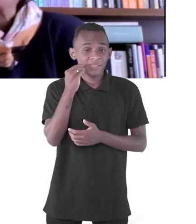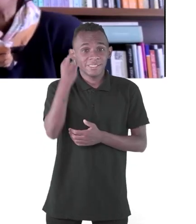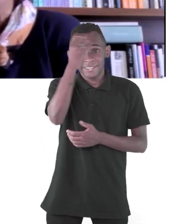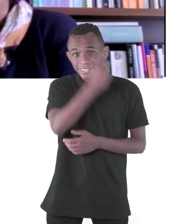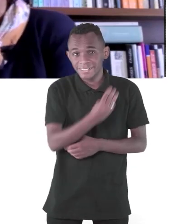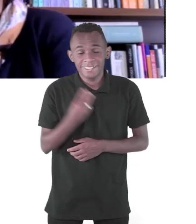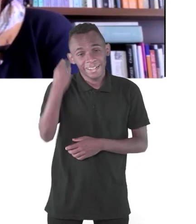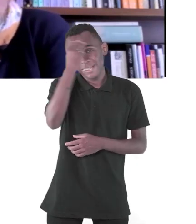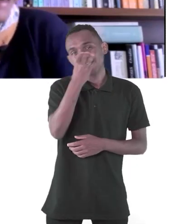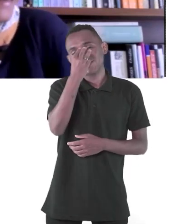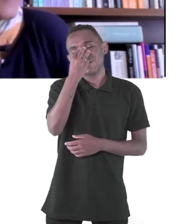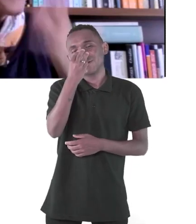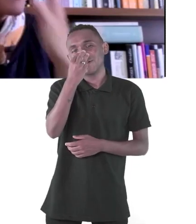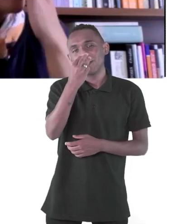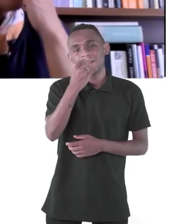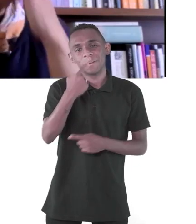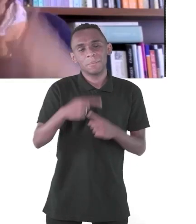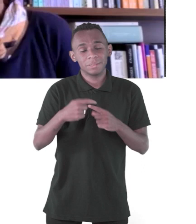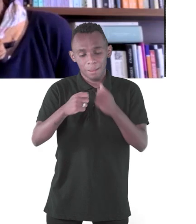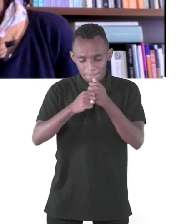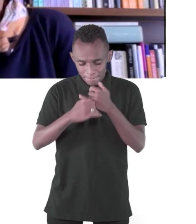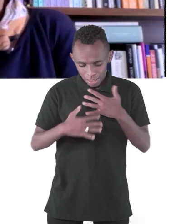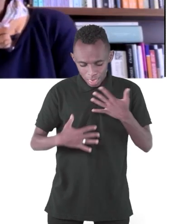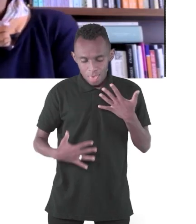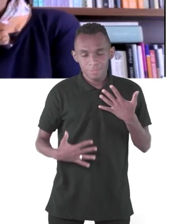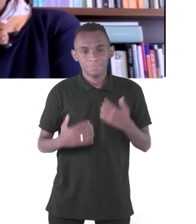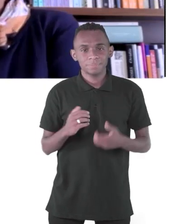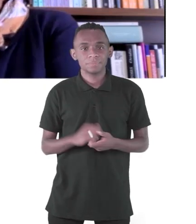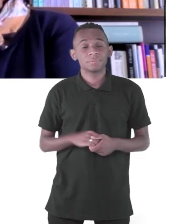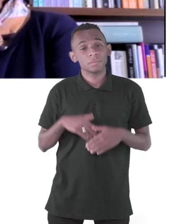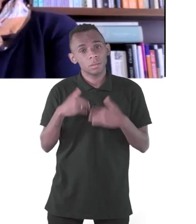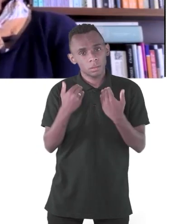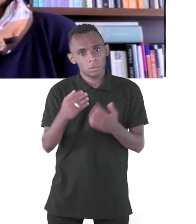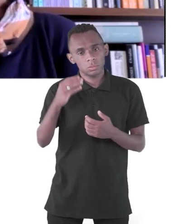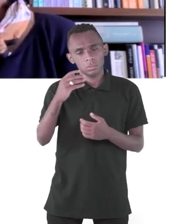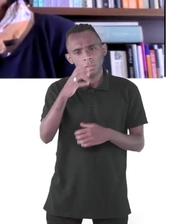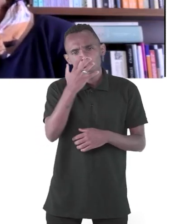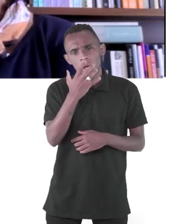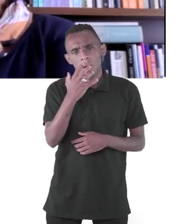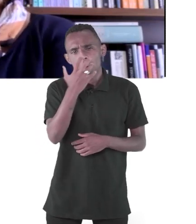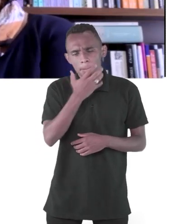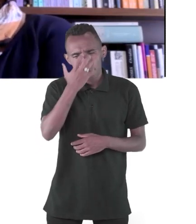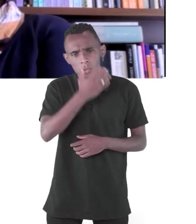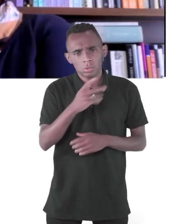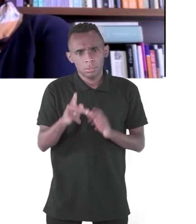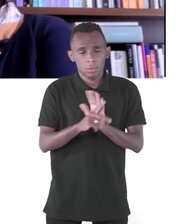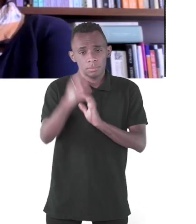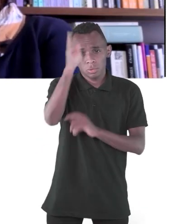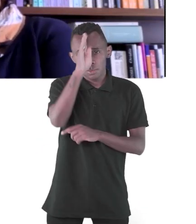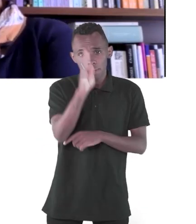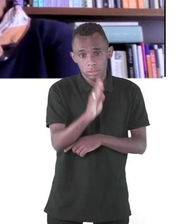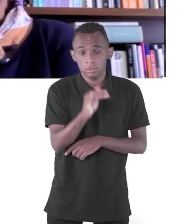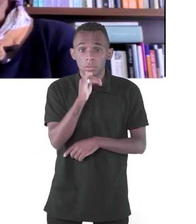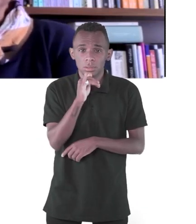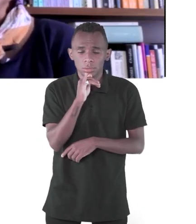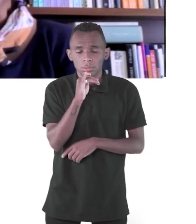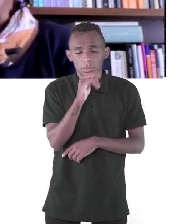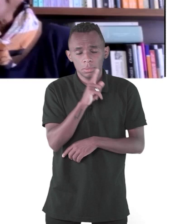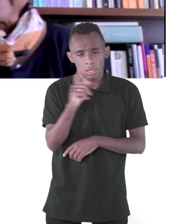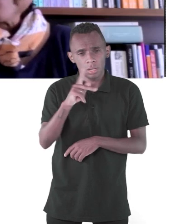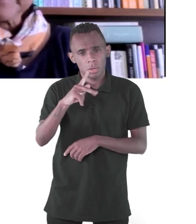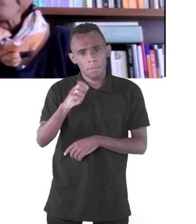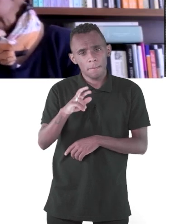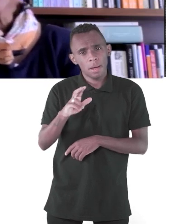A pessoa fala sem parar, né? Não, por favor, fale. Então, a música brasileira. Eu acho que a música, por exemplo, feita